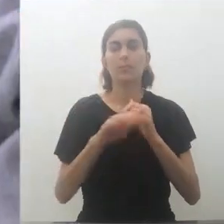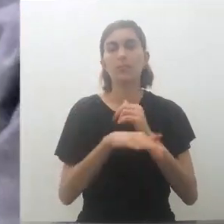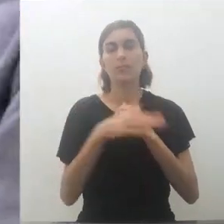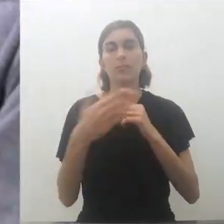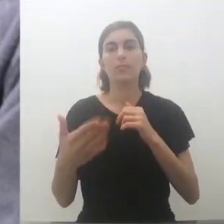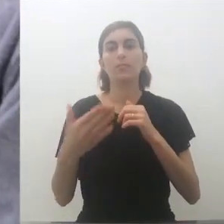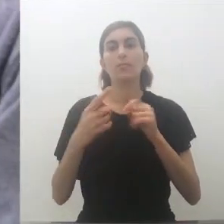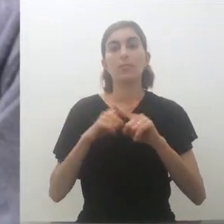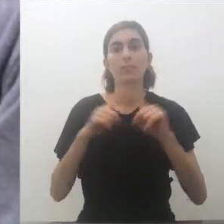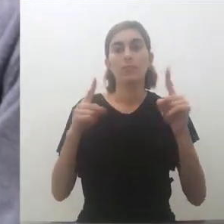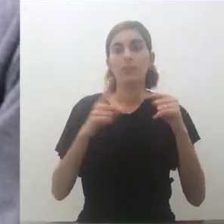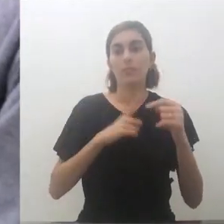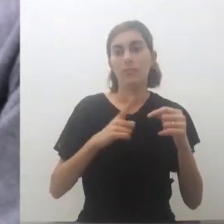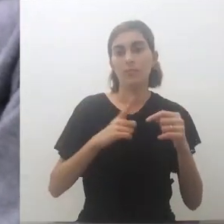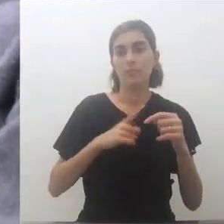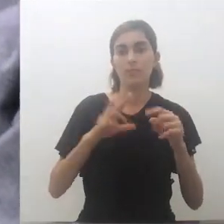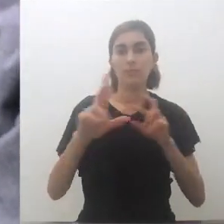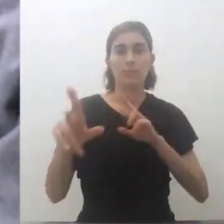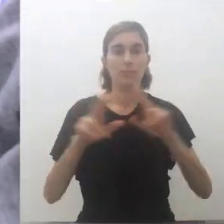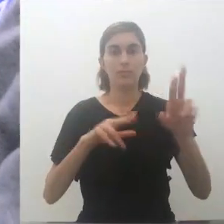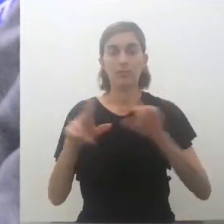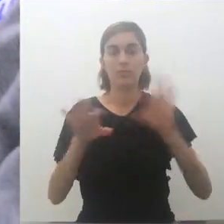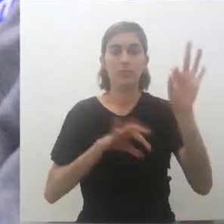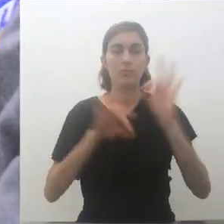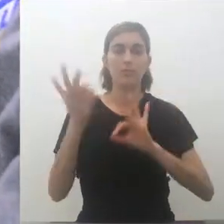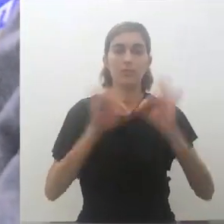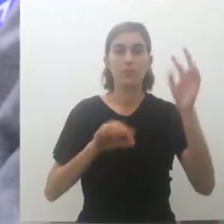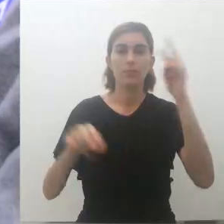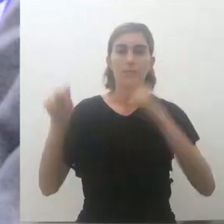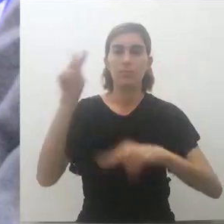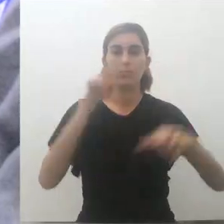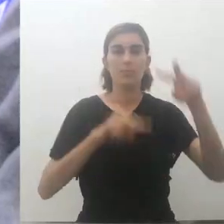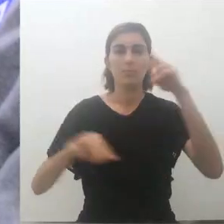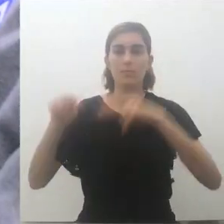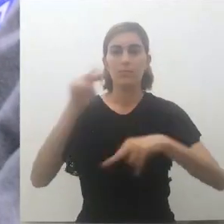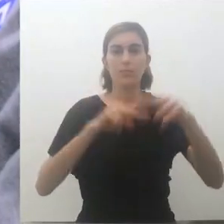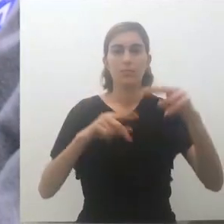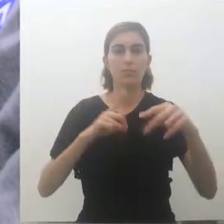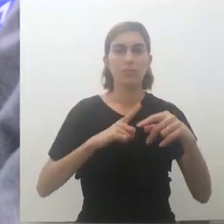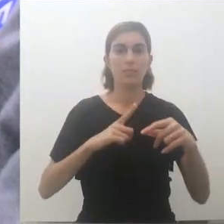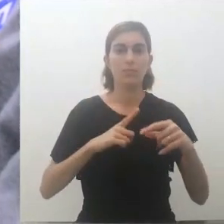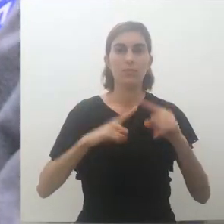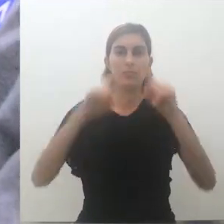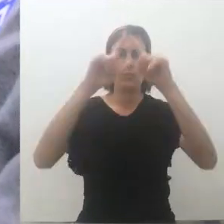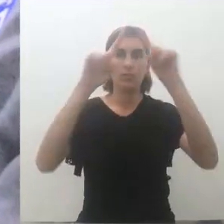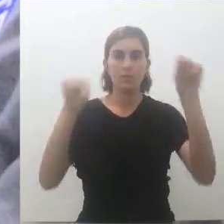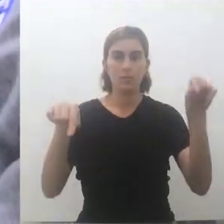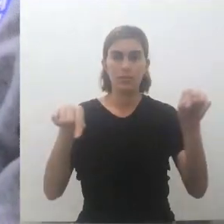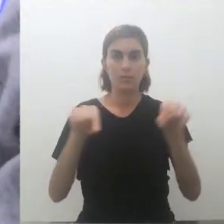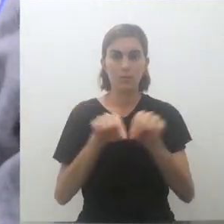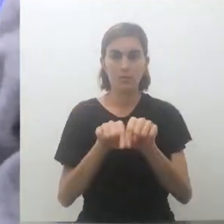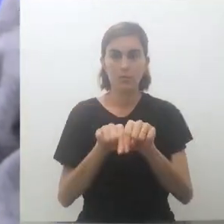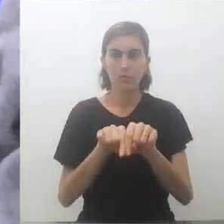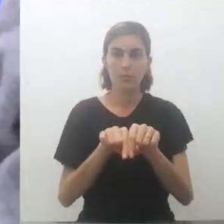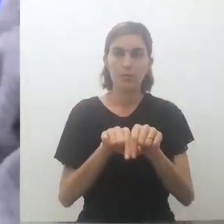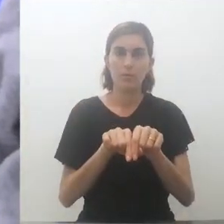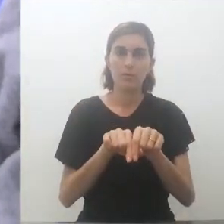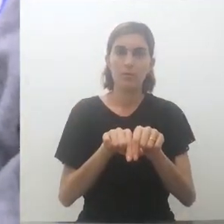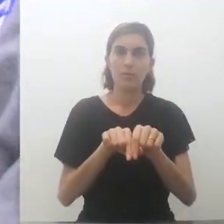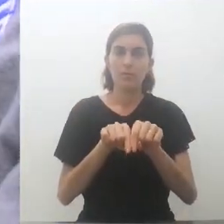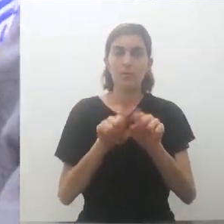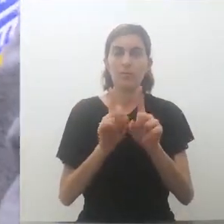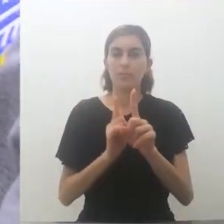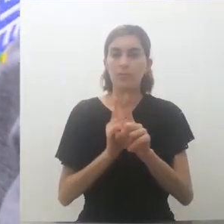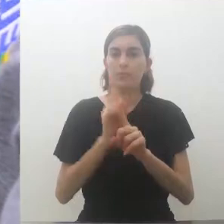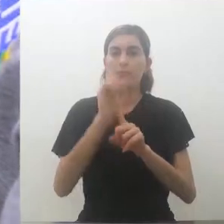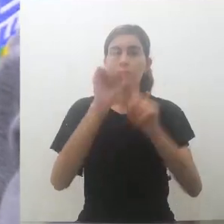nós temos aqui diferentes arranjos visuais. Nós temos um arranjo triangular, né? Tem um elemento que se sobressai